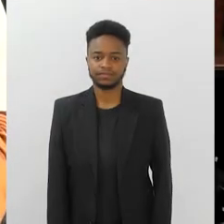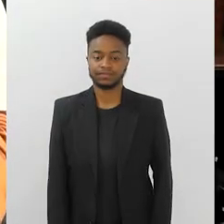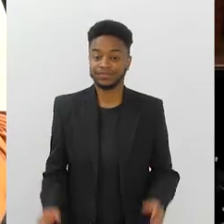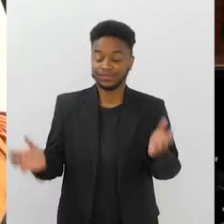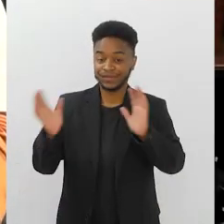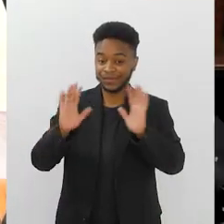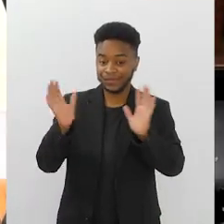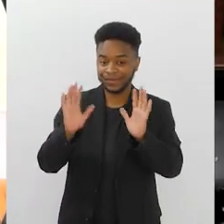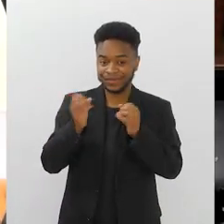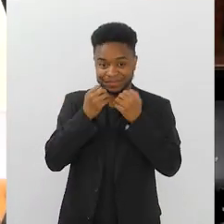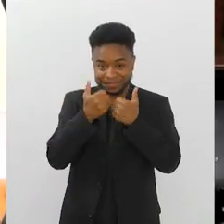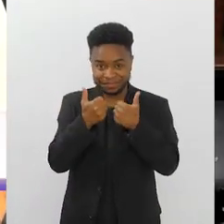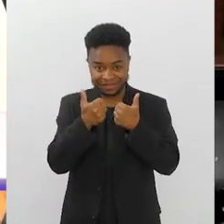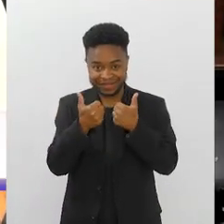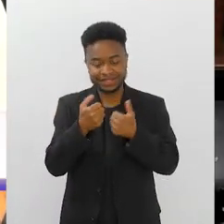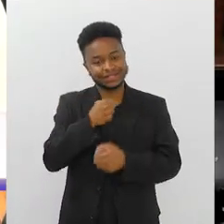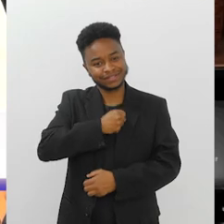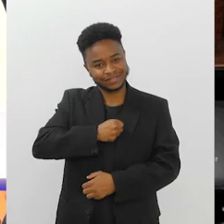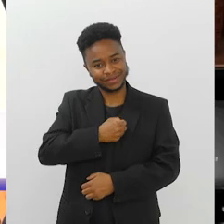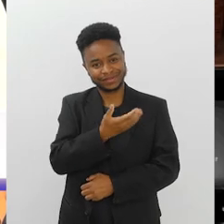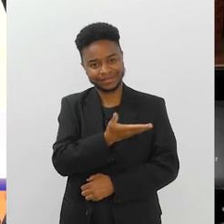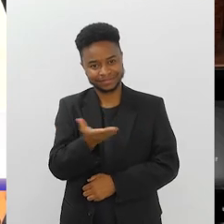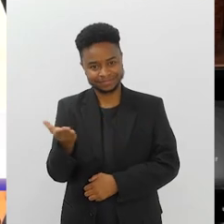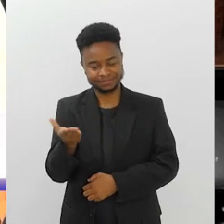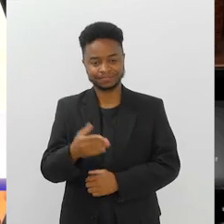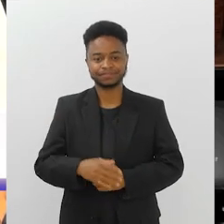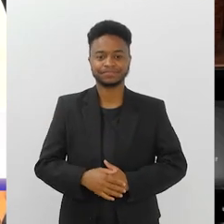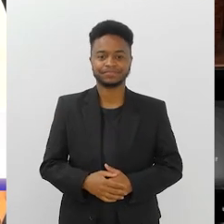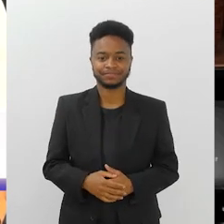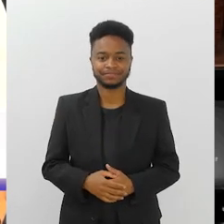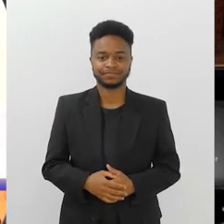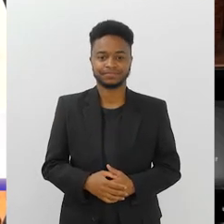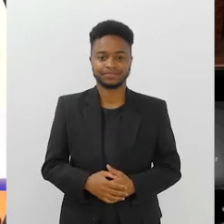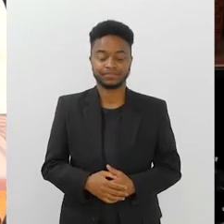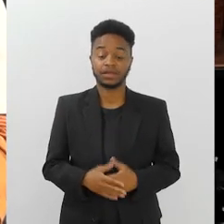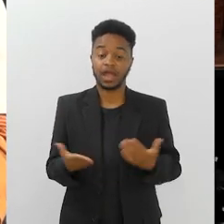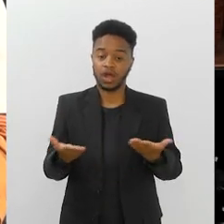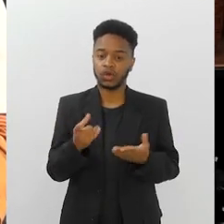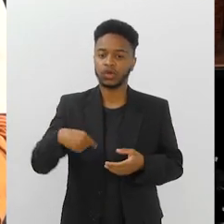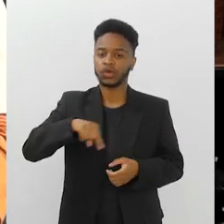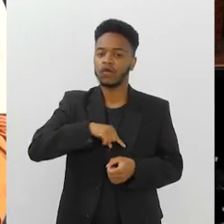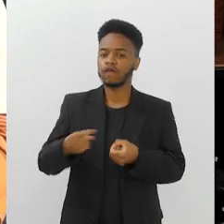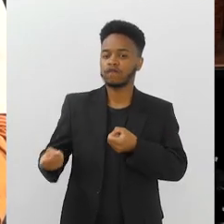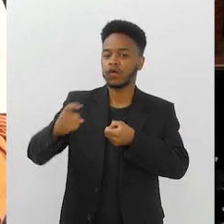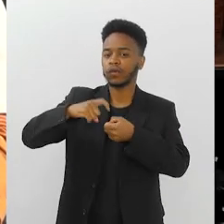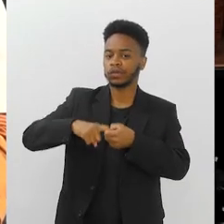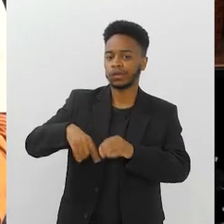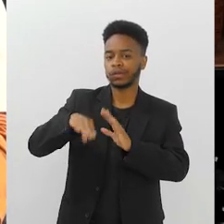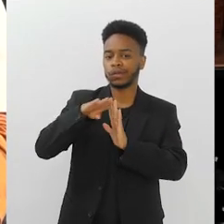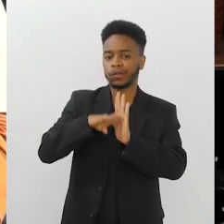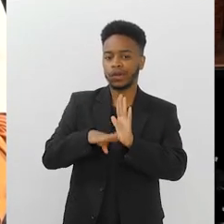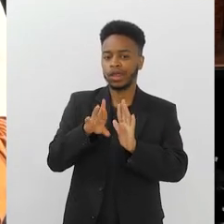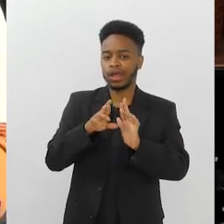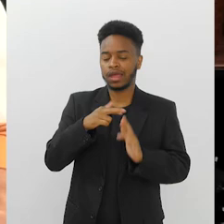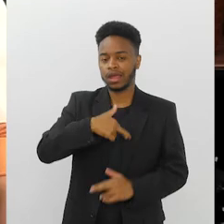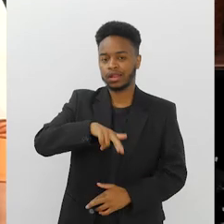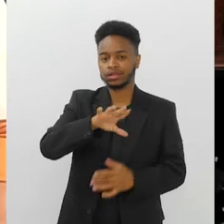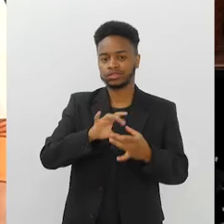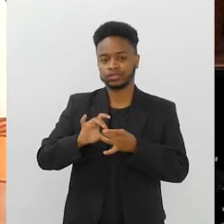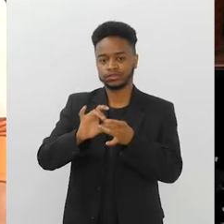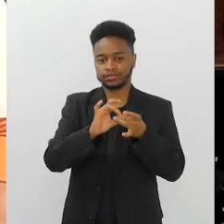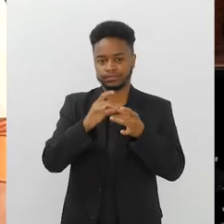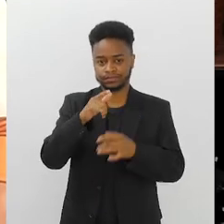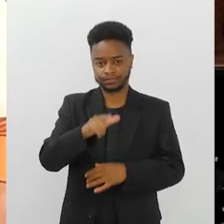como vão saudade de vocês estamos de volta aqui com o nosso programa religar